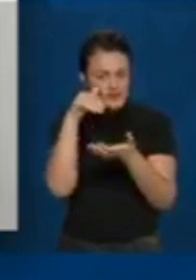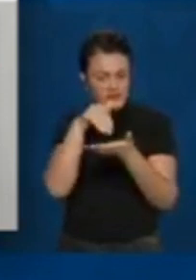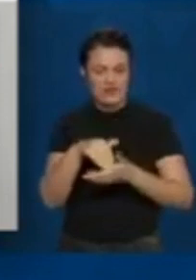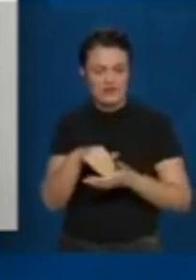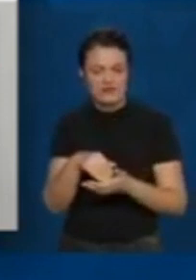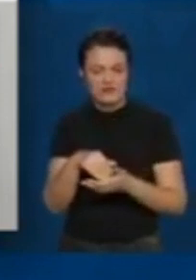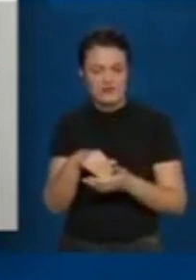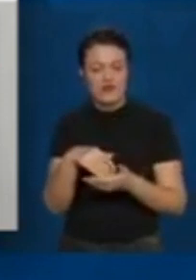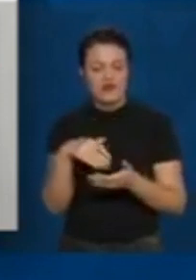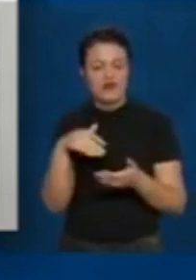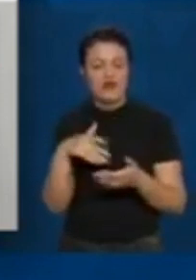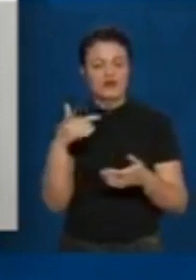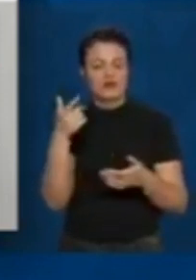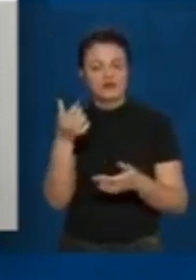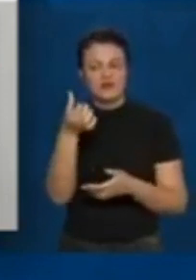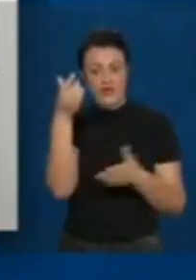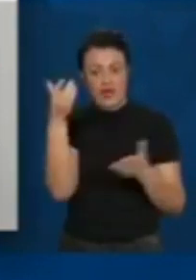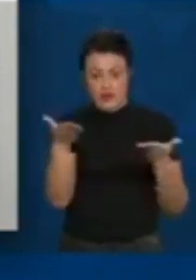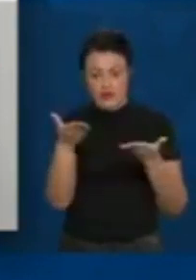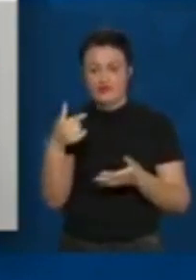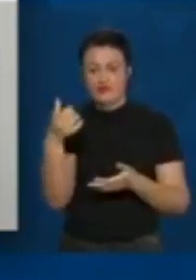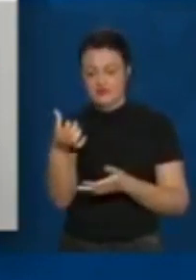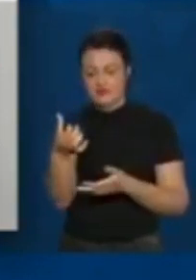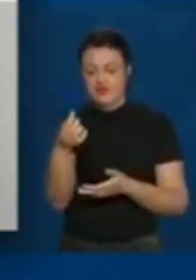o momento, nós temos